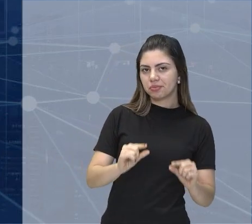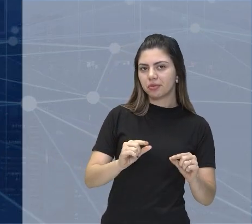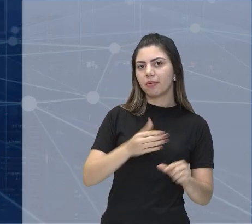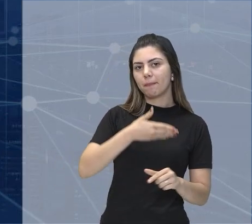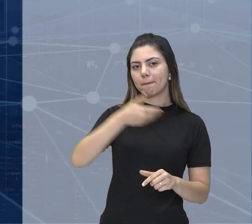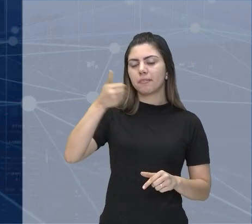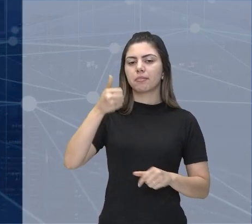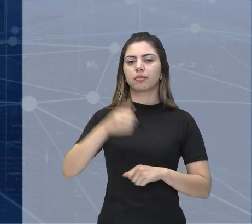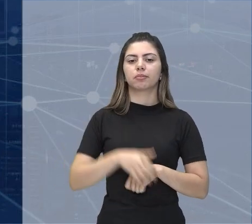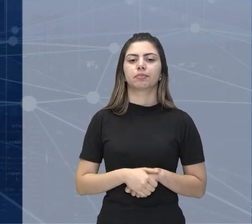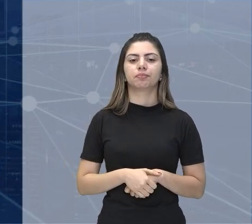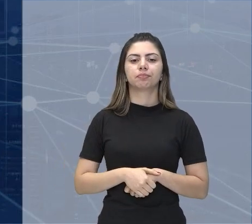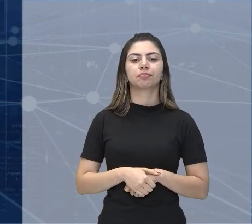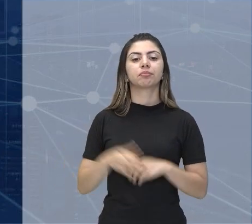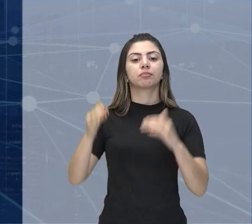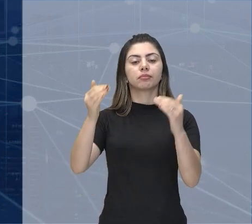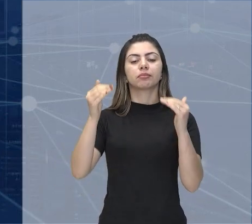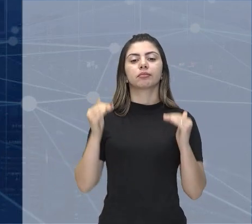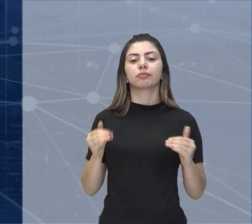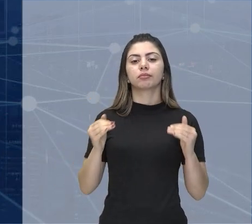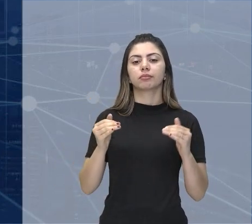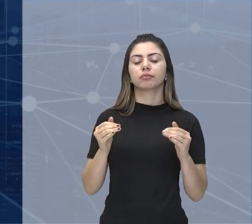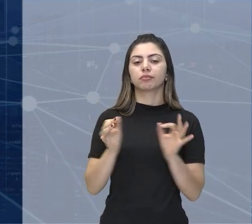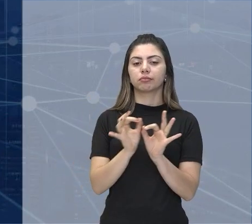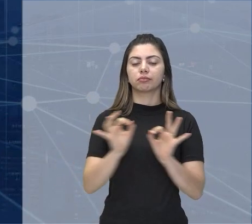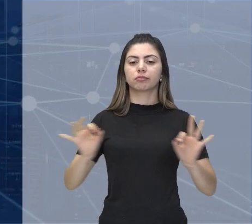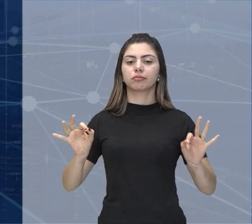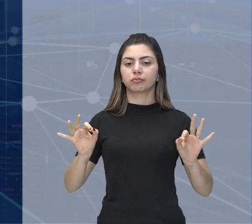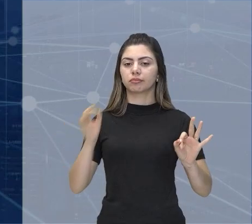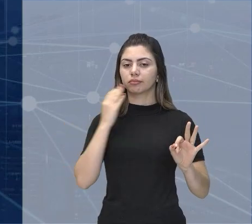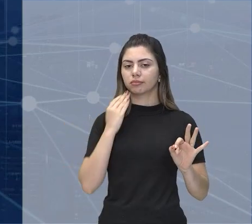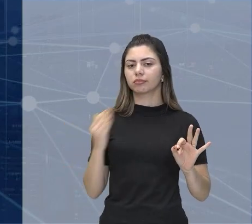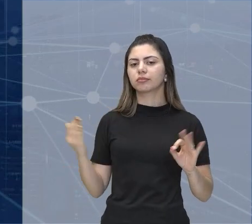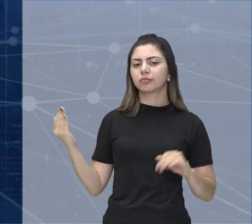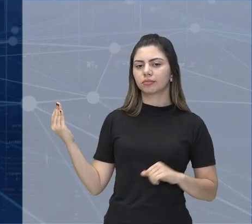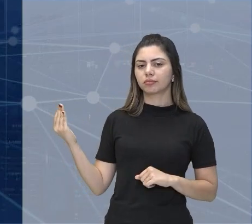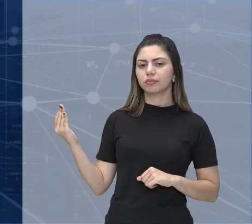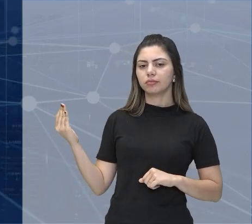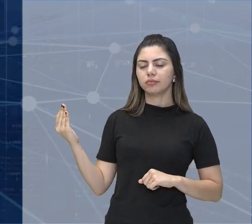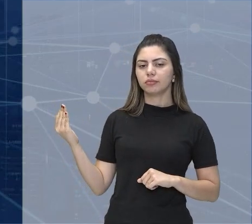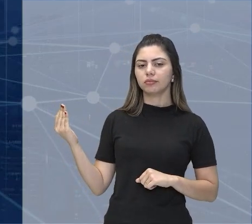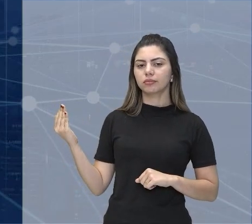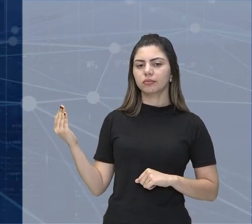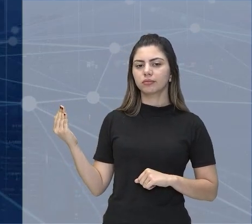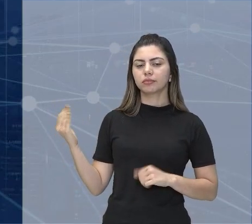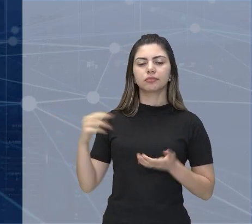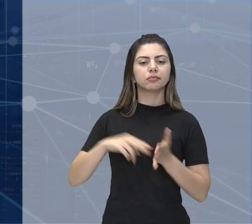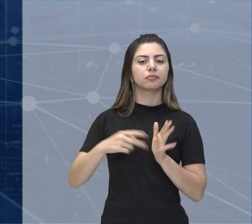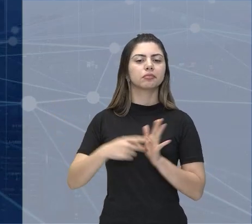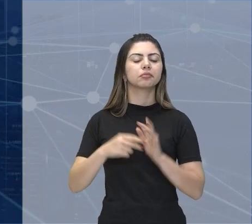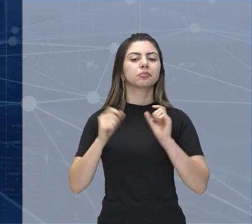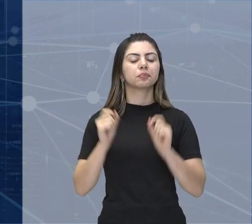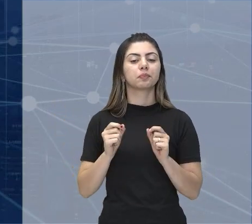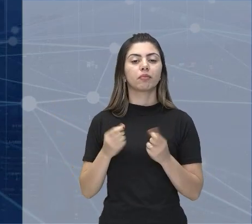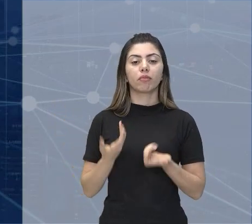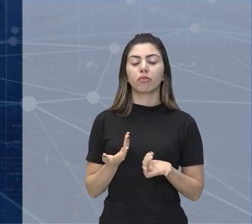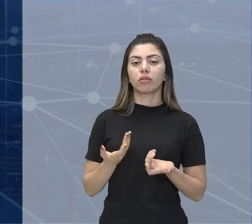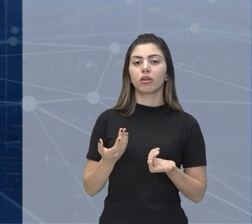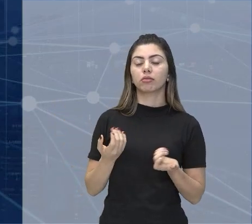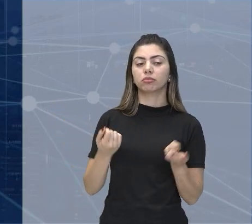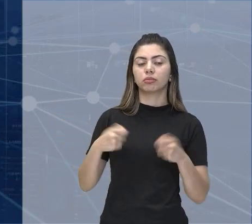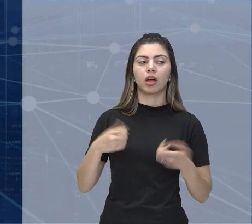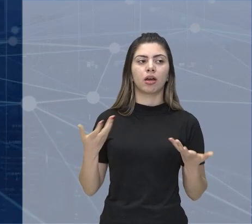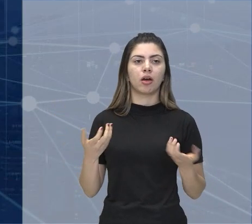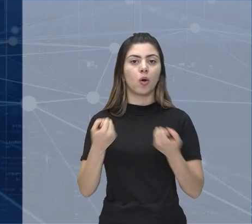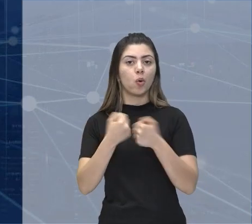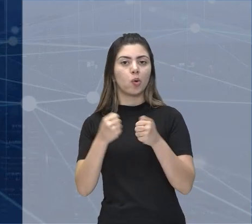falando Public Transportation will be. O transporte público será. Se o verbo